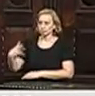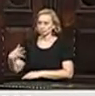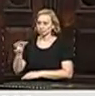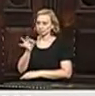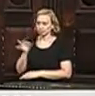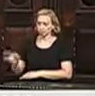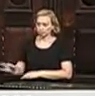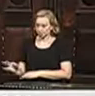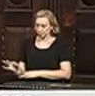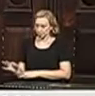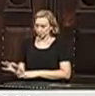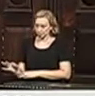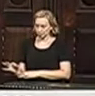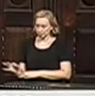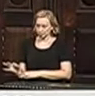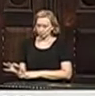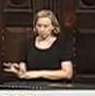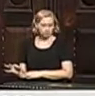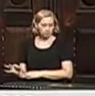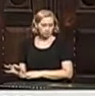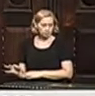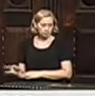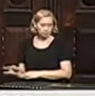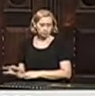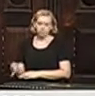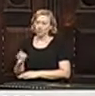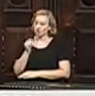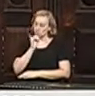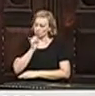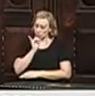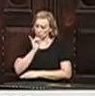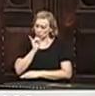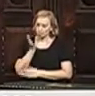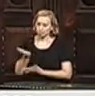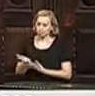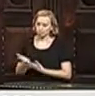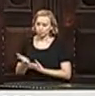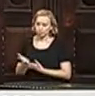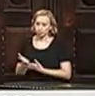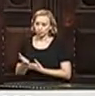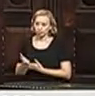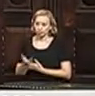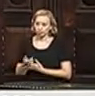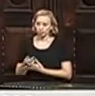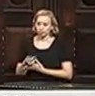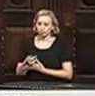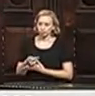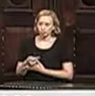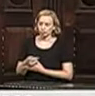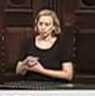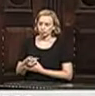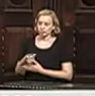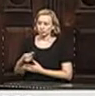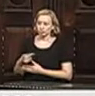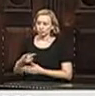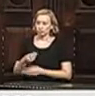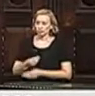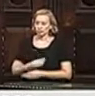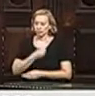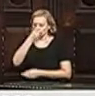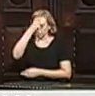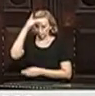244%. A punição, como exemplo, ao morador de Copacabana é